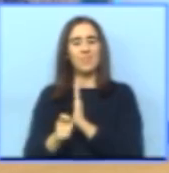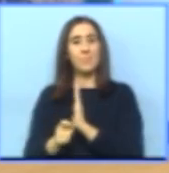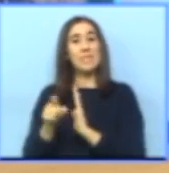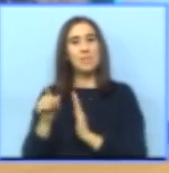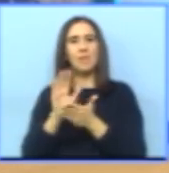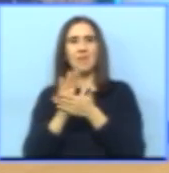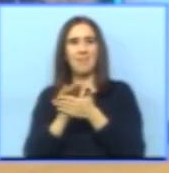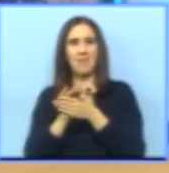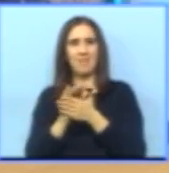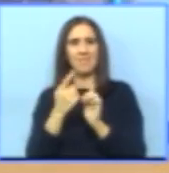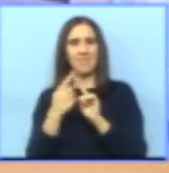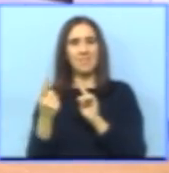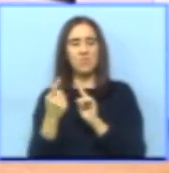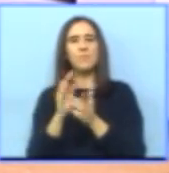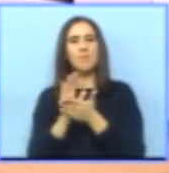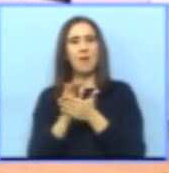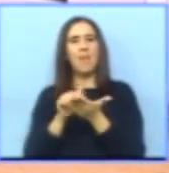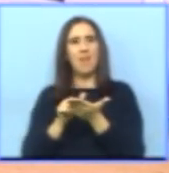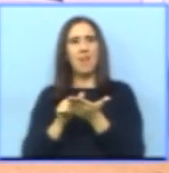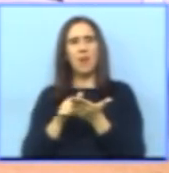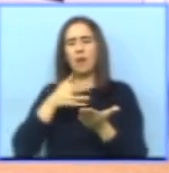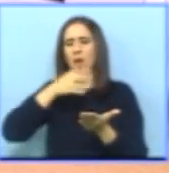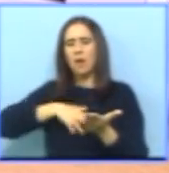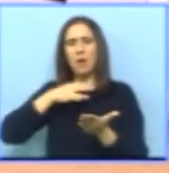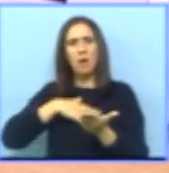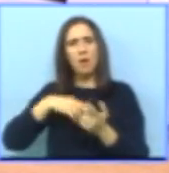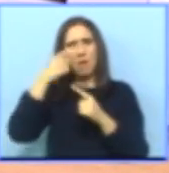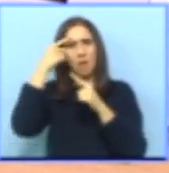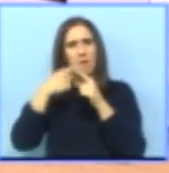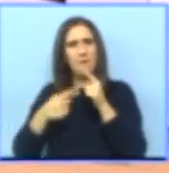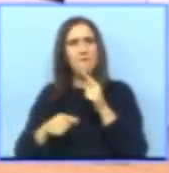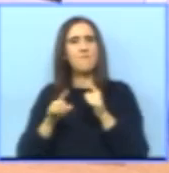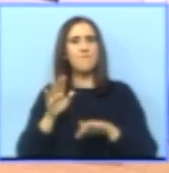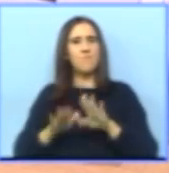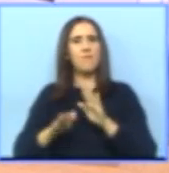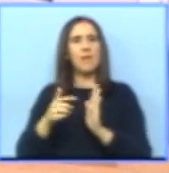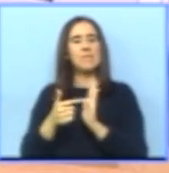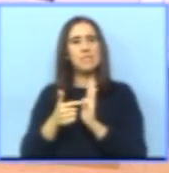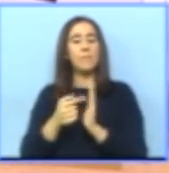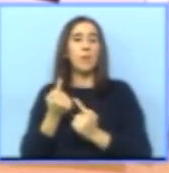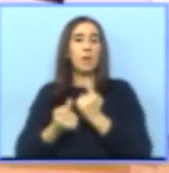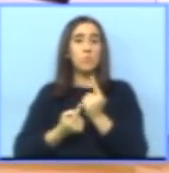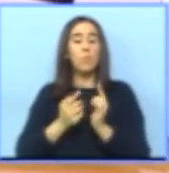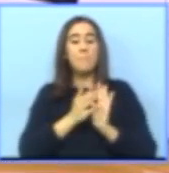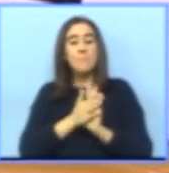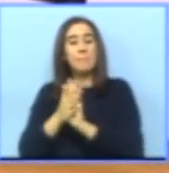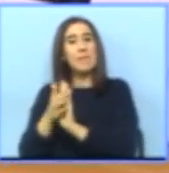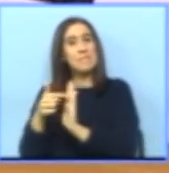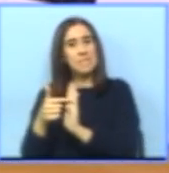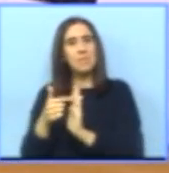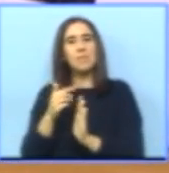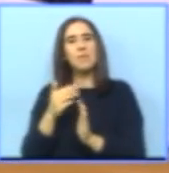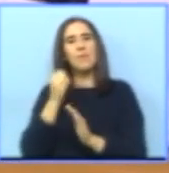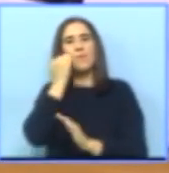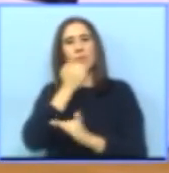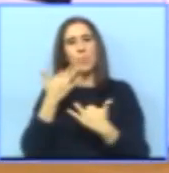nessas cartas, nós temos relatos impressionantes por vezes, e é a soma de alguns desses relatos que permite esse